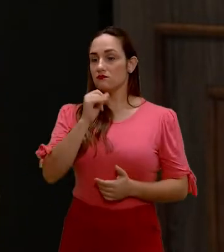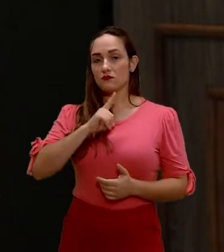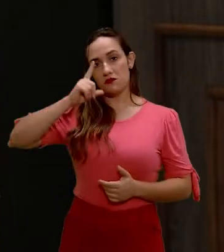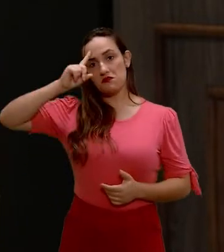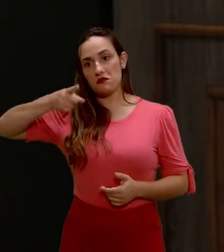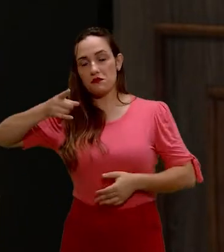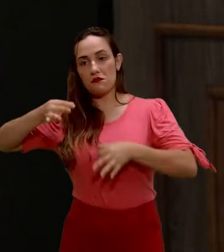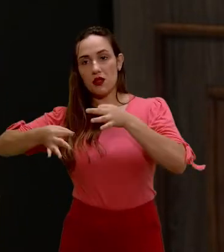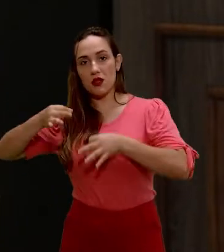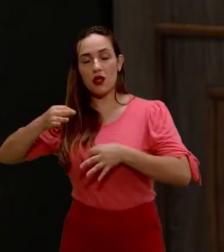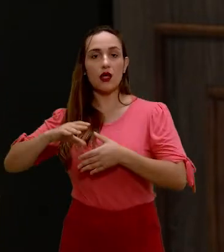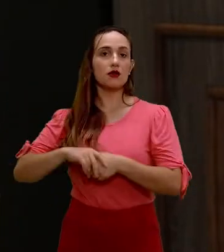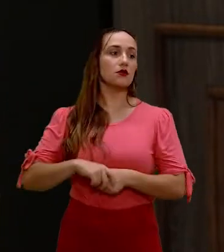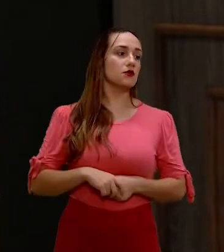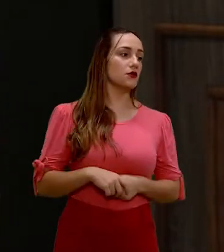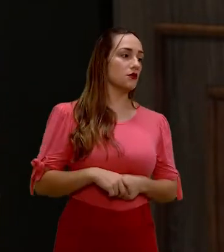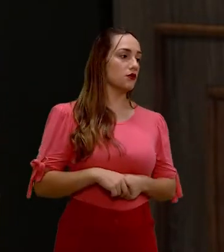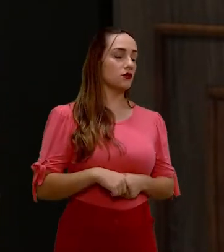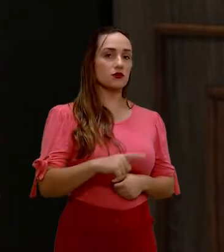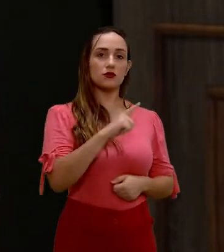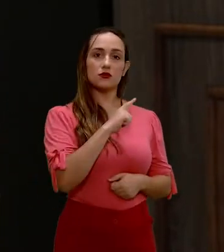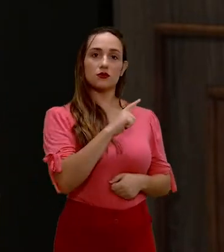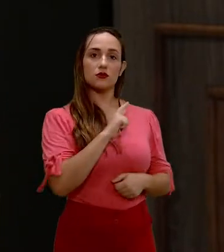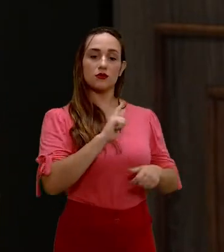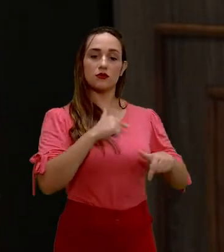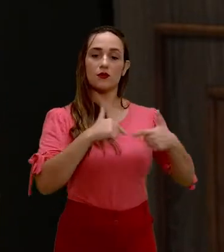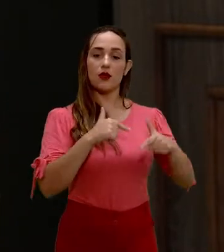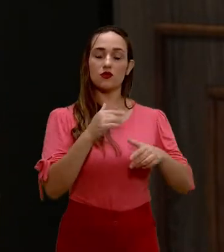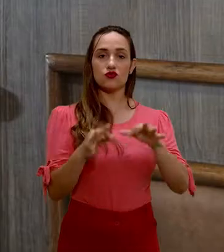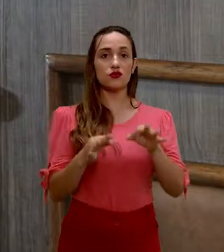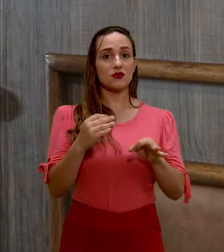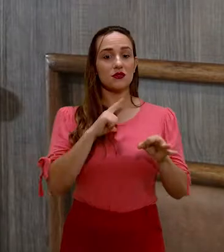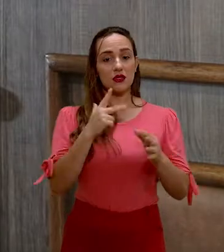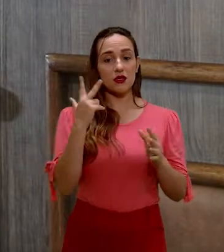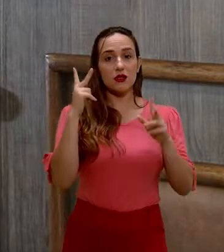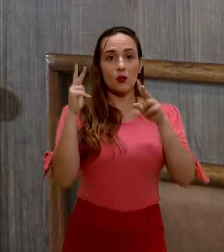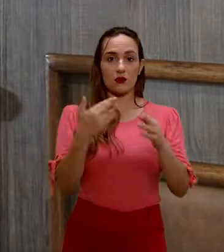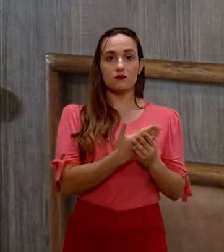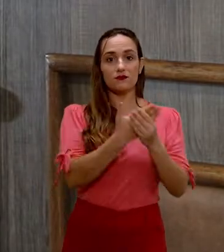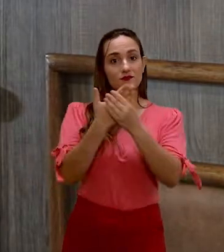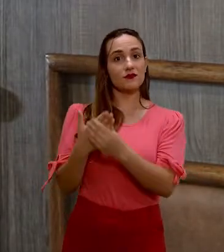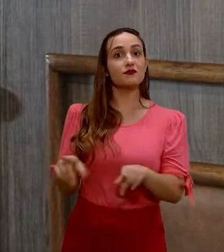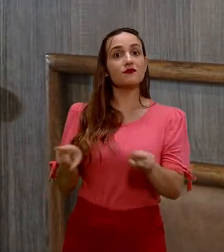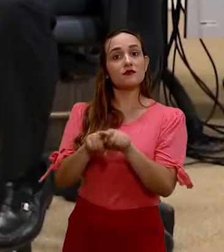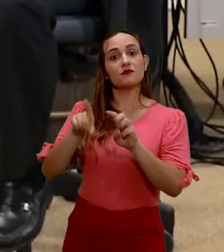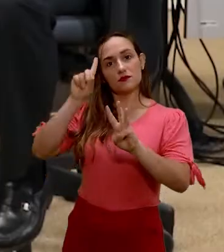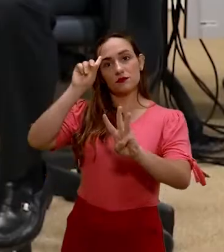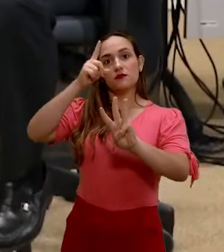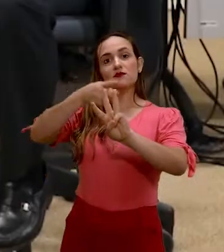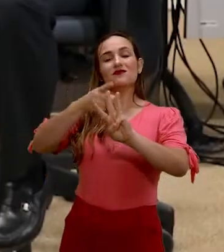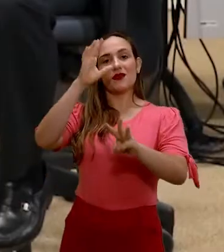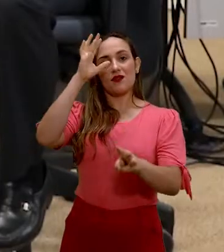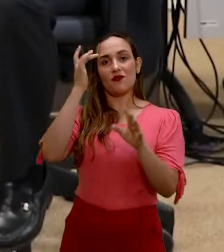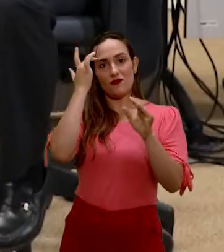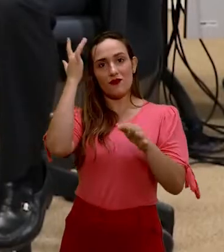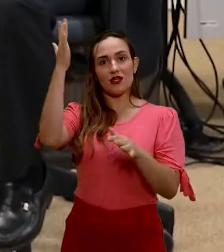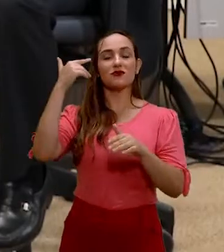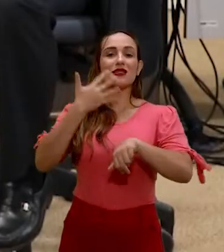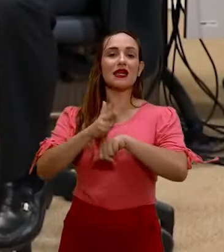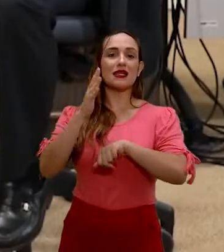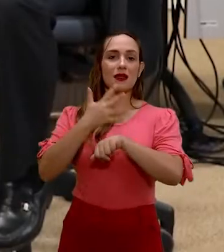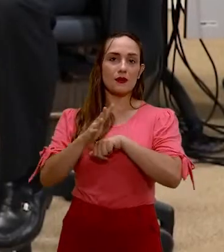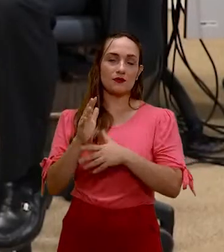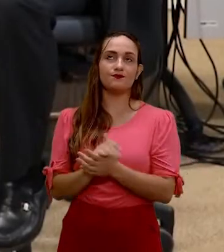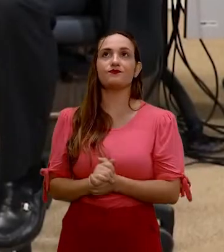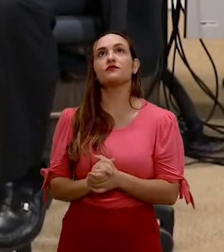mandados, nos atos e facilitar o treinamento. O tribunal antes tinha que fazer um